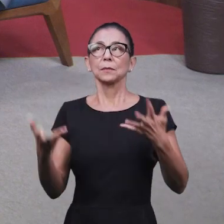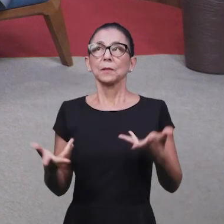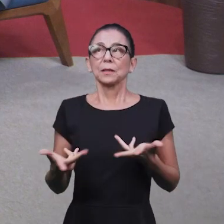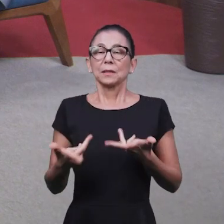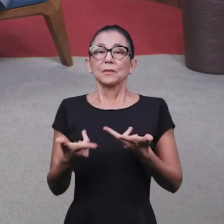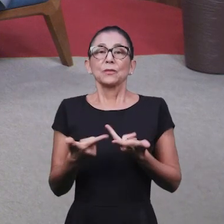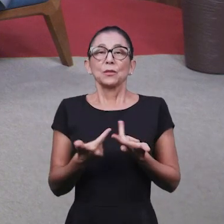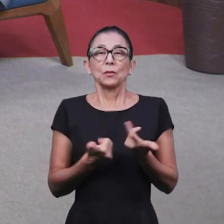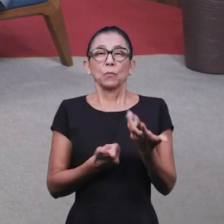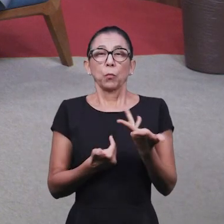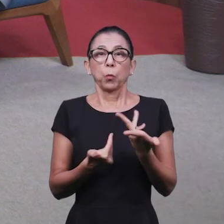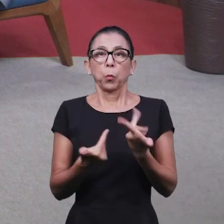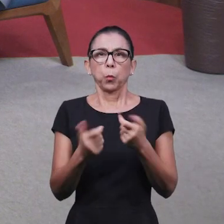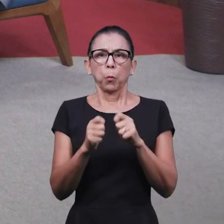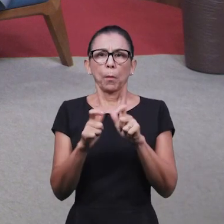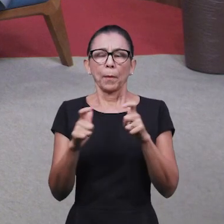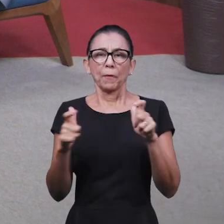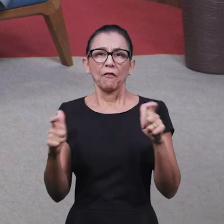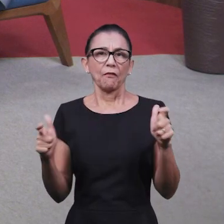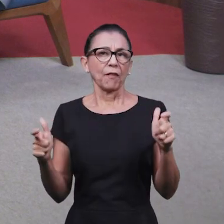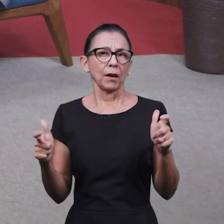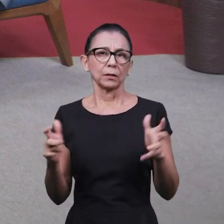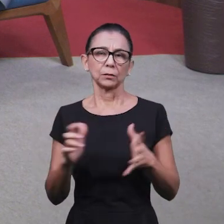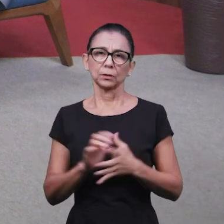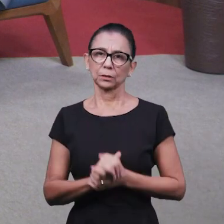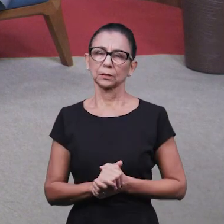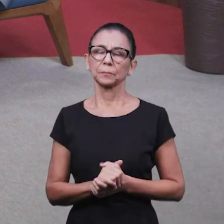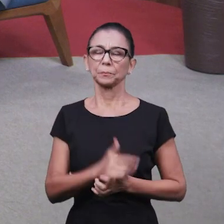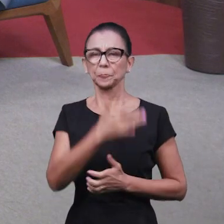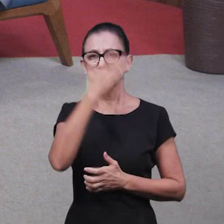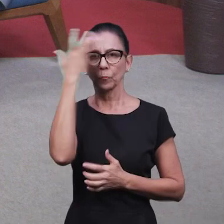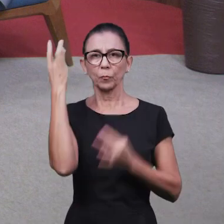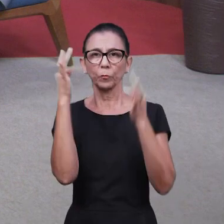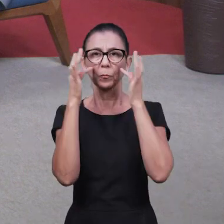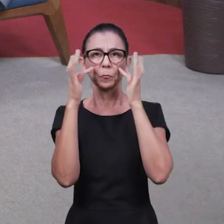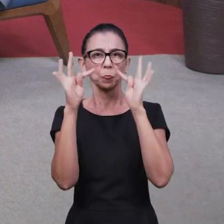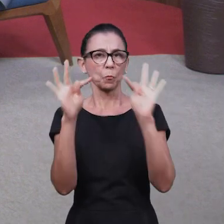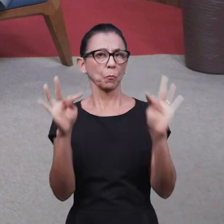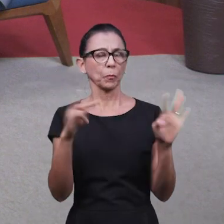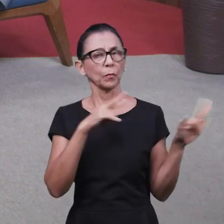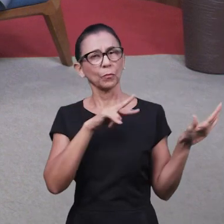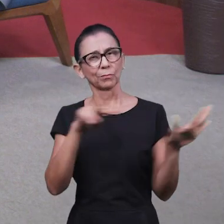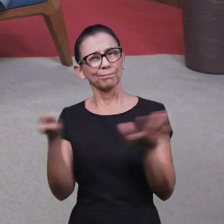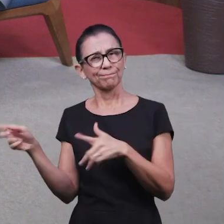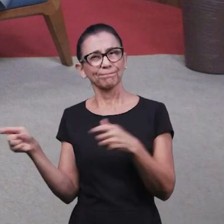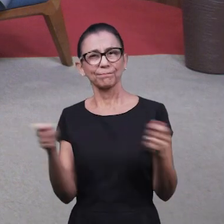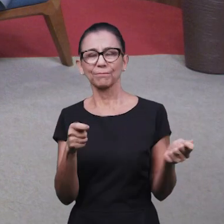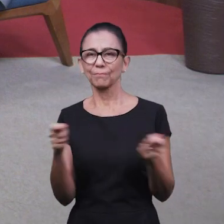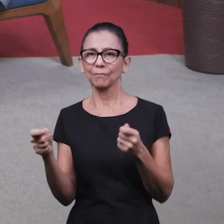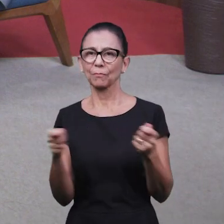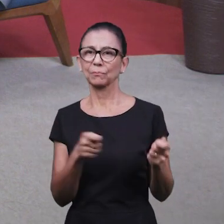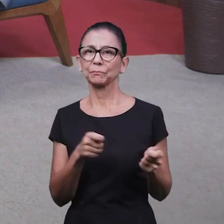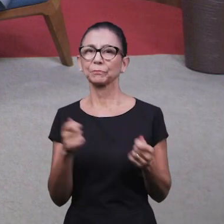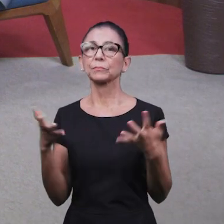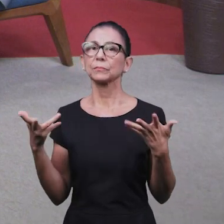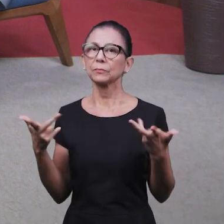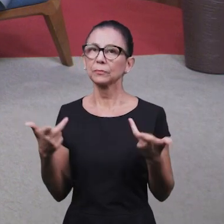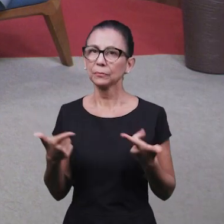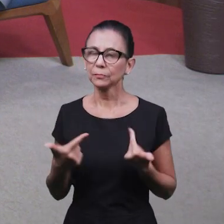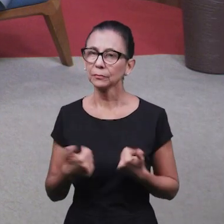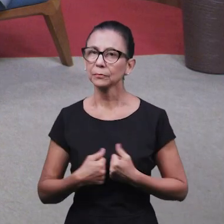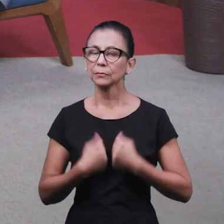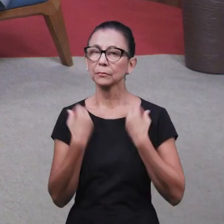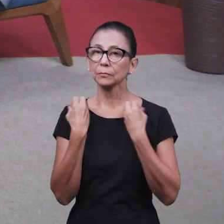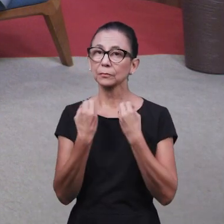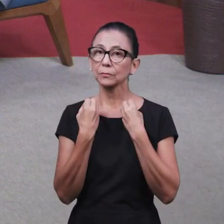eu tenho assim centenas de testemunhos, né? Porque eu apresento isso semanalmente. Isso semanalmente é uma coisa extraordinária, como